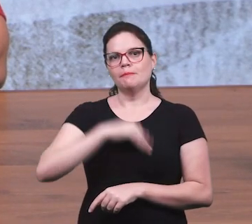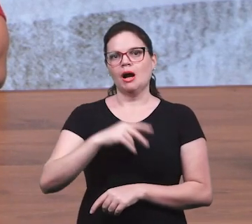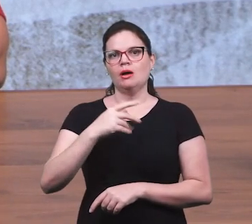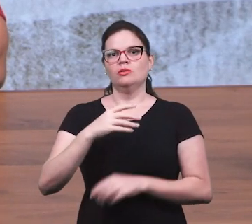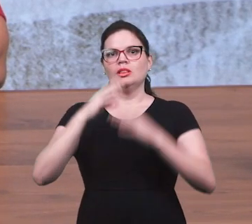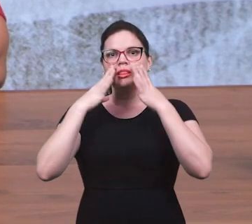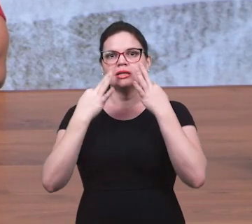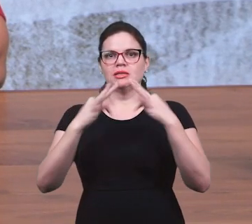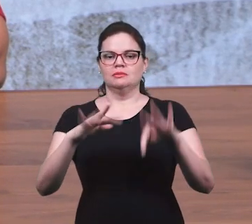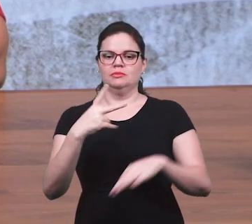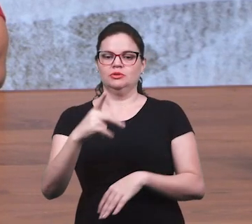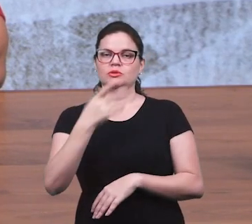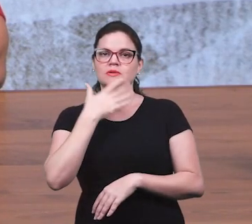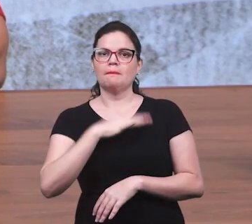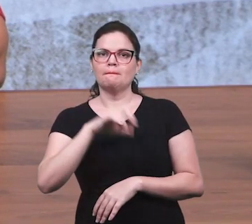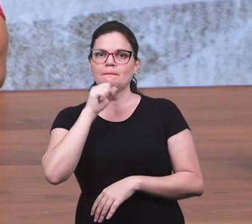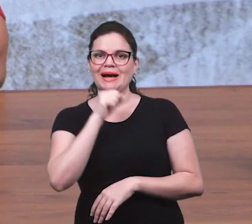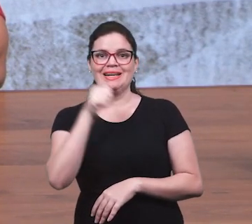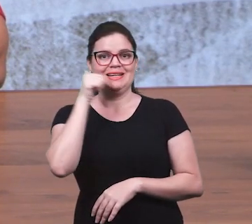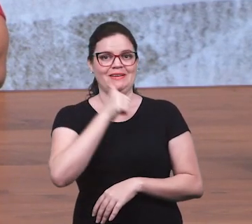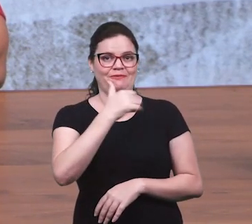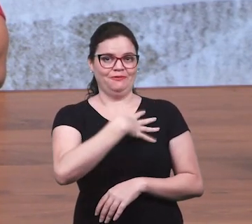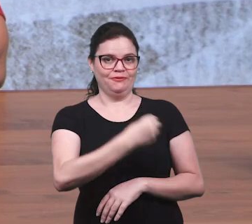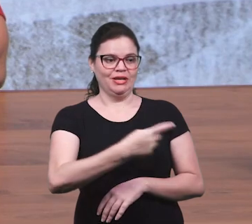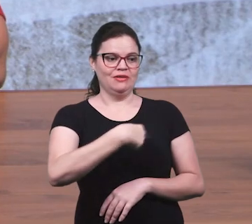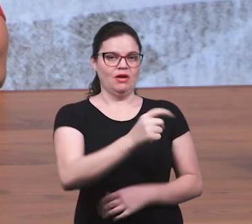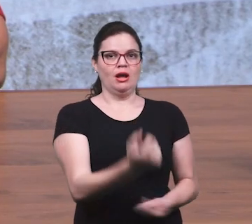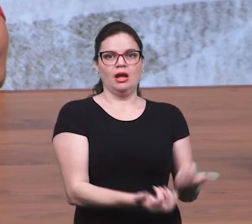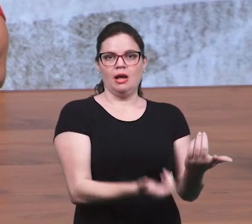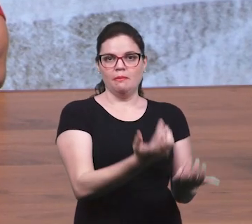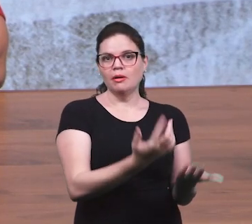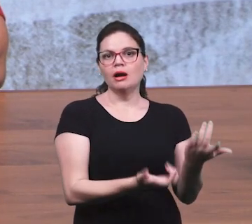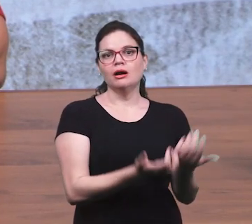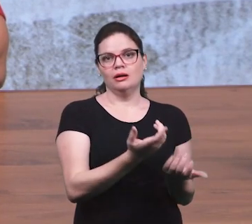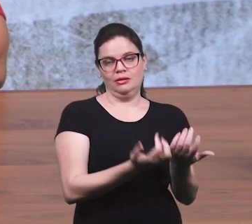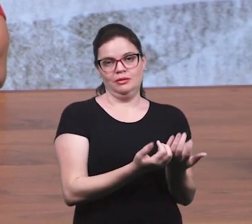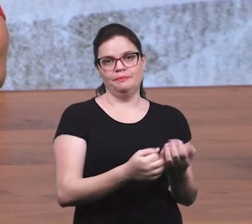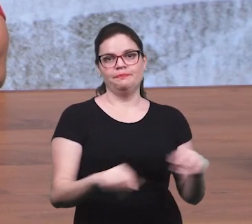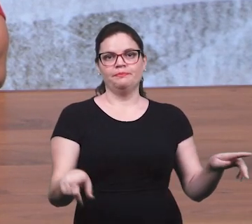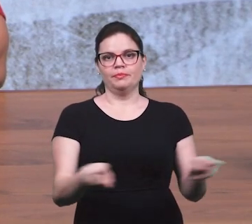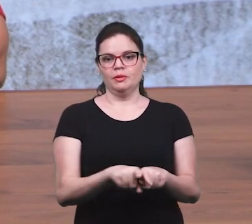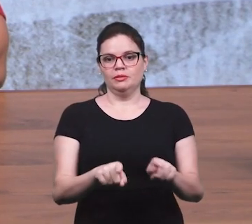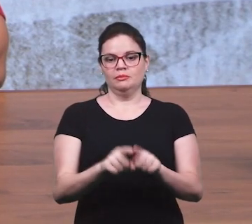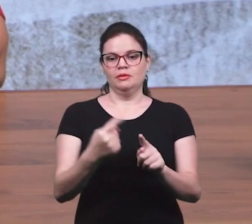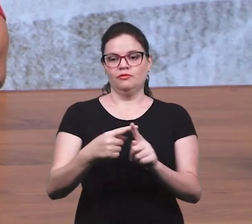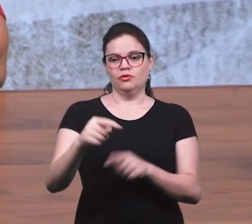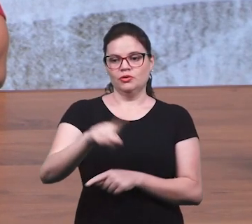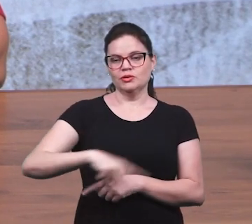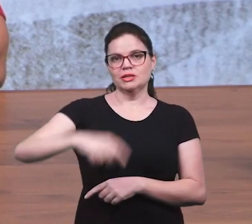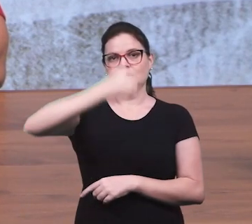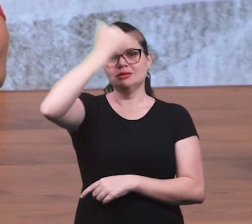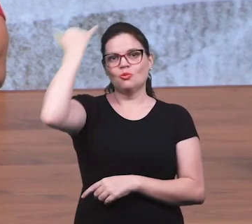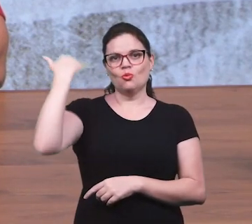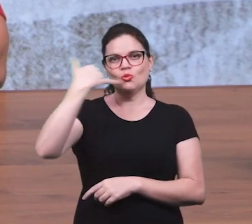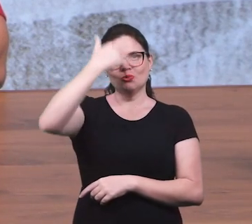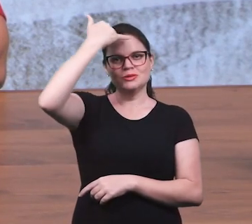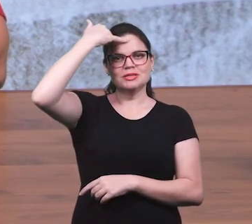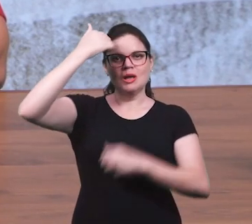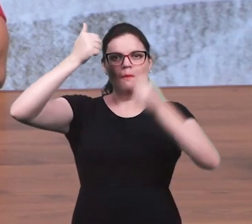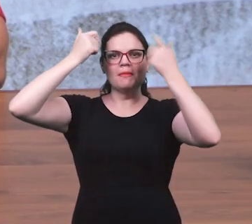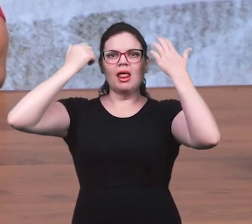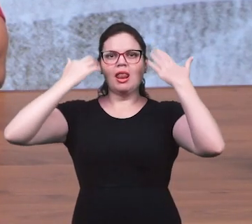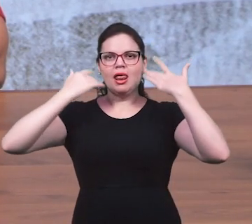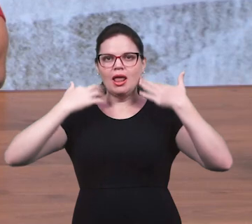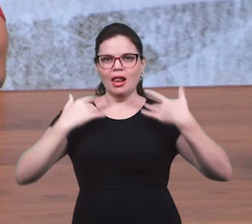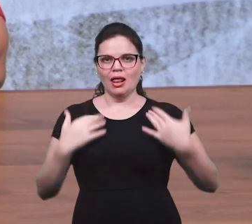sumo sacerdote entre seus irmãos, sobre cuja cabeça foi derramado o azeite da unção, e que